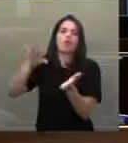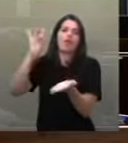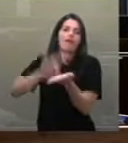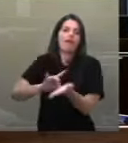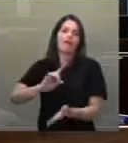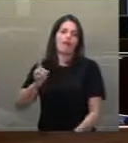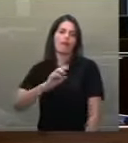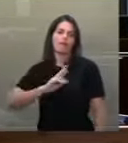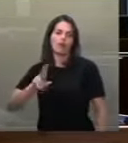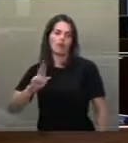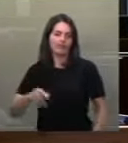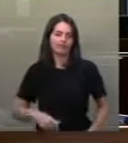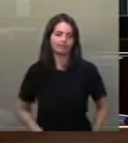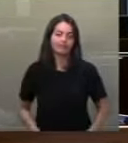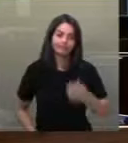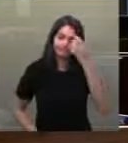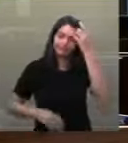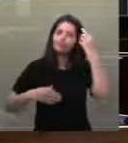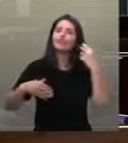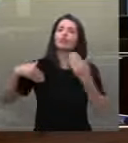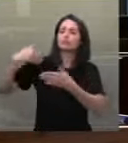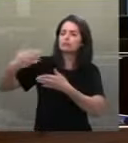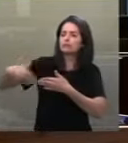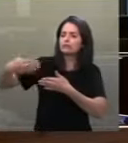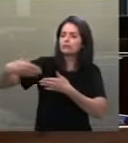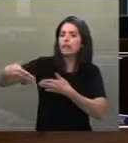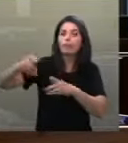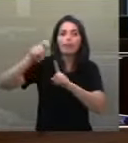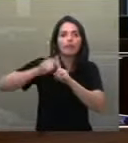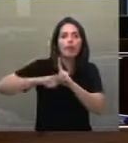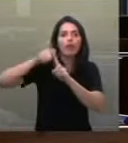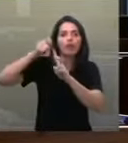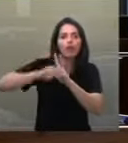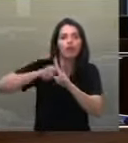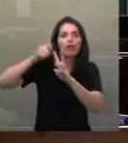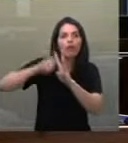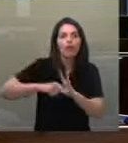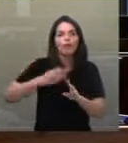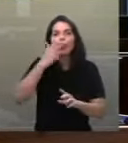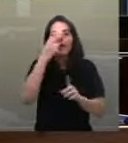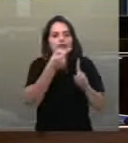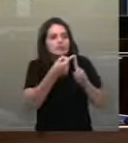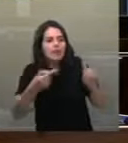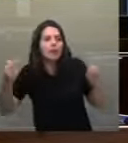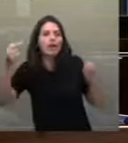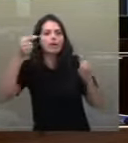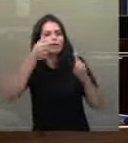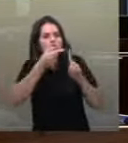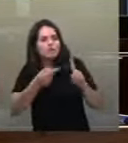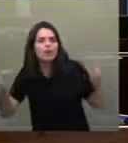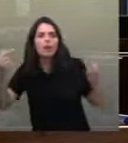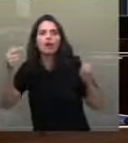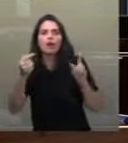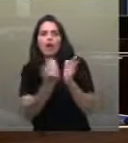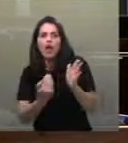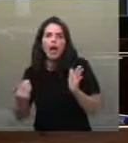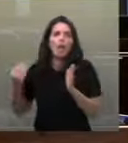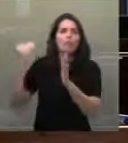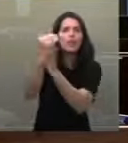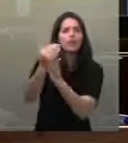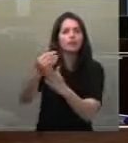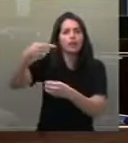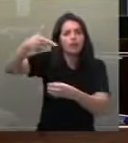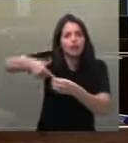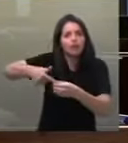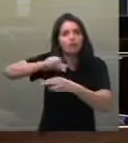guilhotina que, com frequência quase mensal, eu diria semanal, corta o orçamento das famílias e a receita